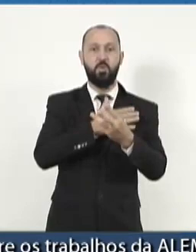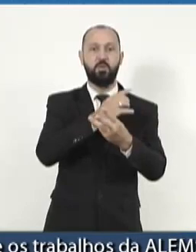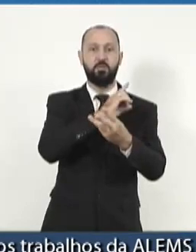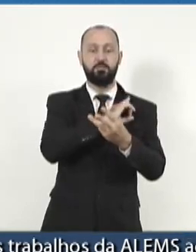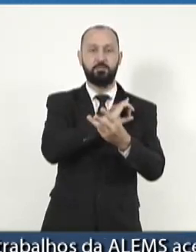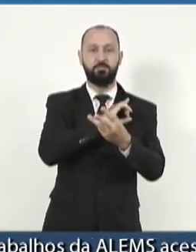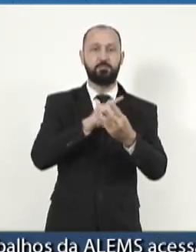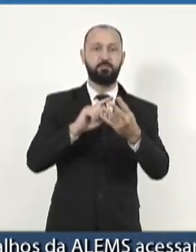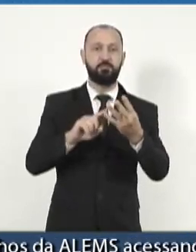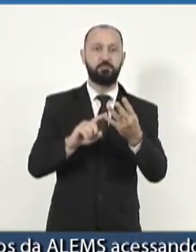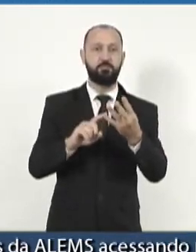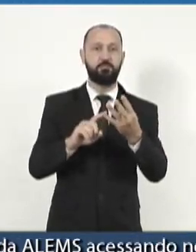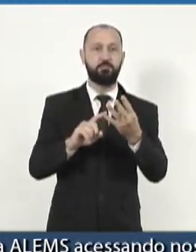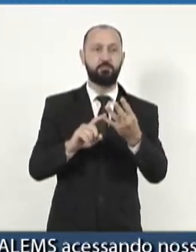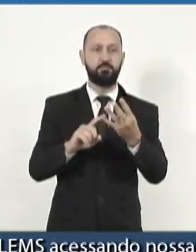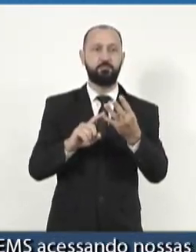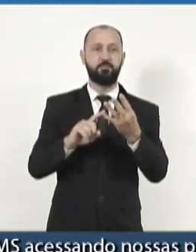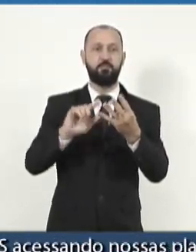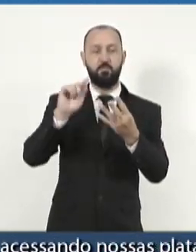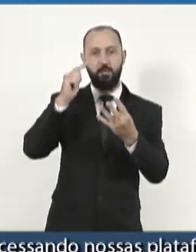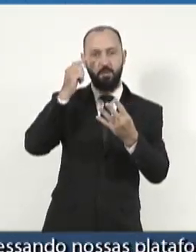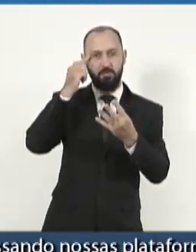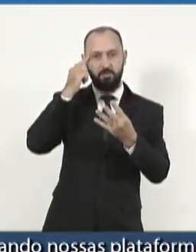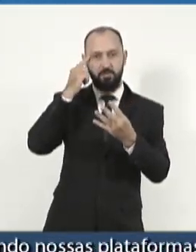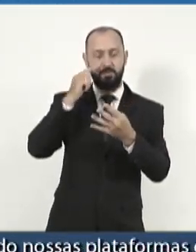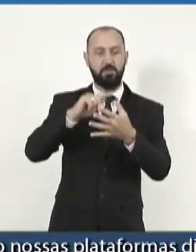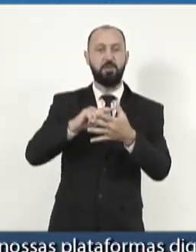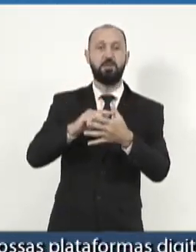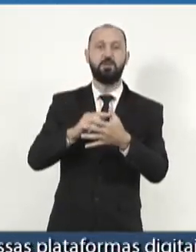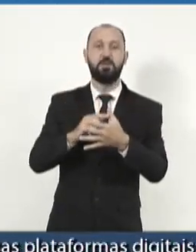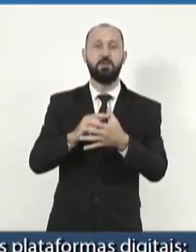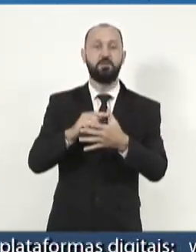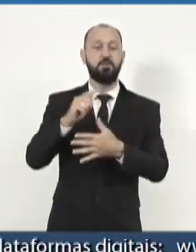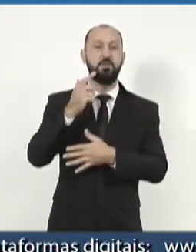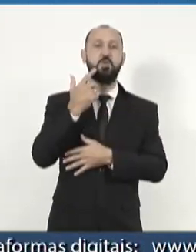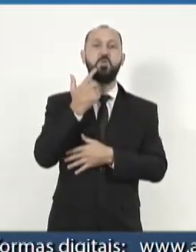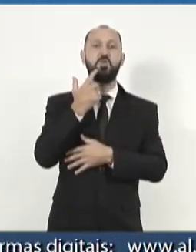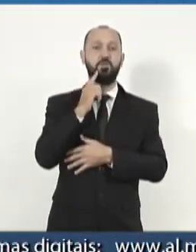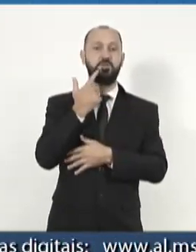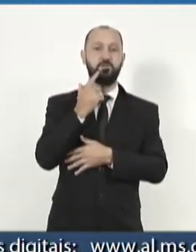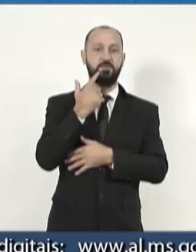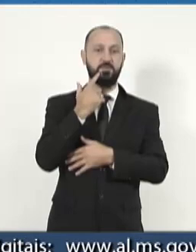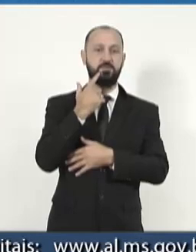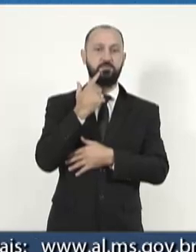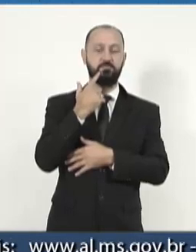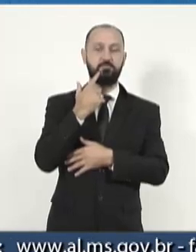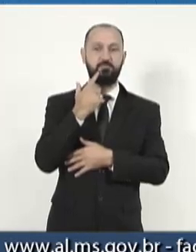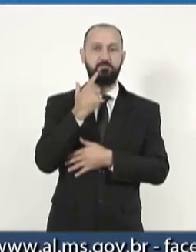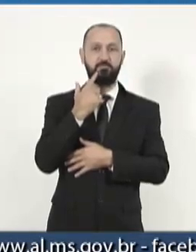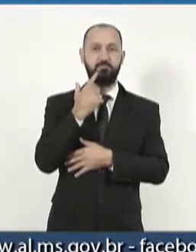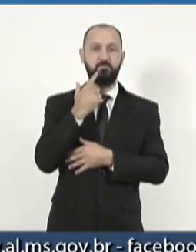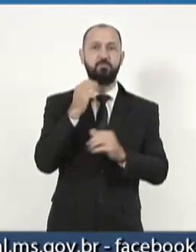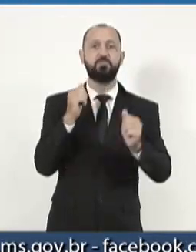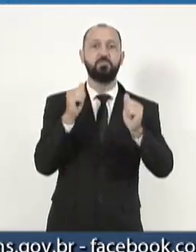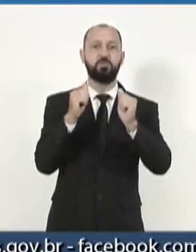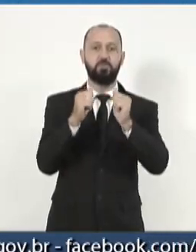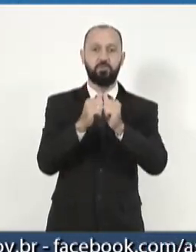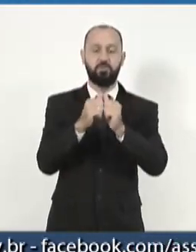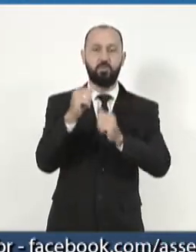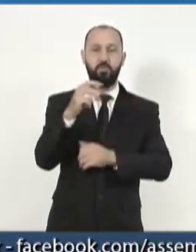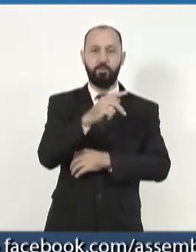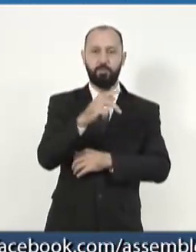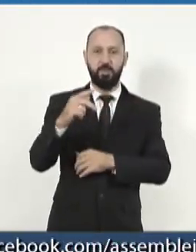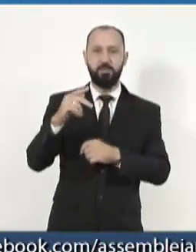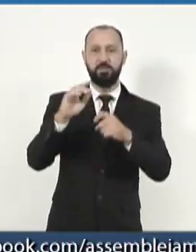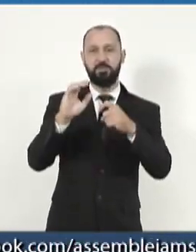com o próprio sistema de saúde do Estado como um todo, né? Porque um hospital né,